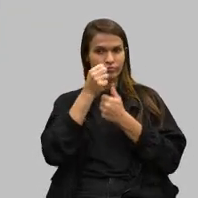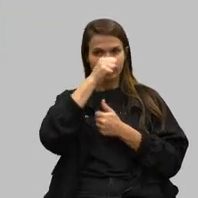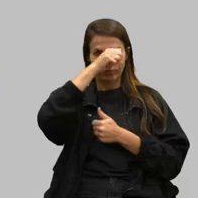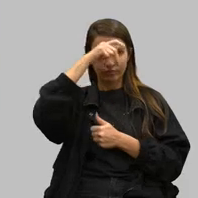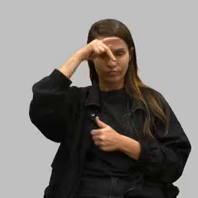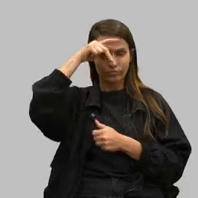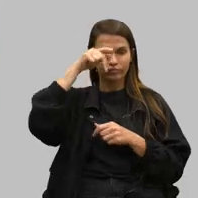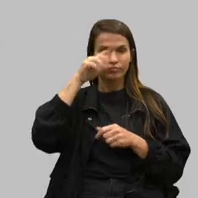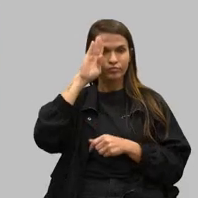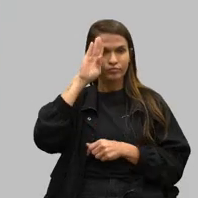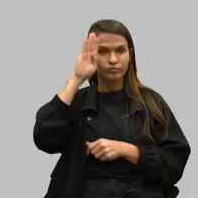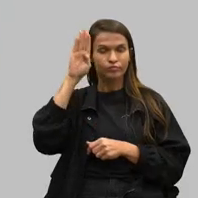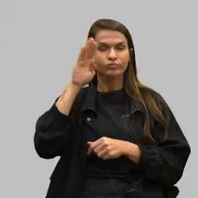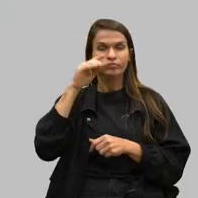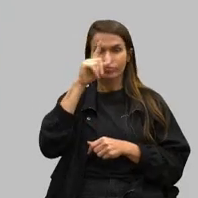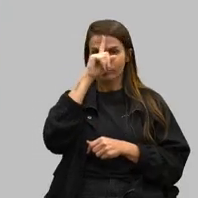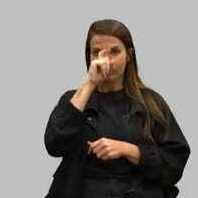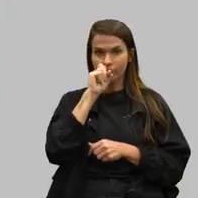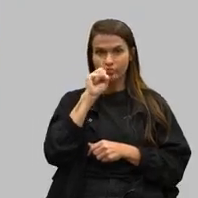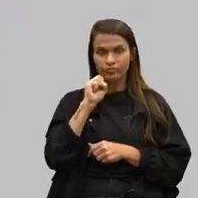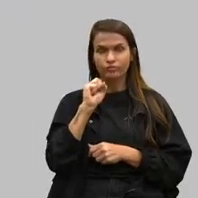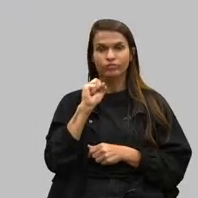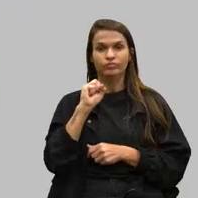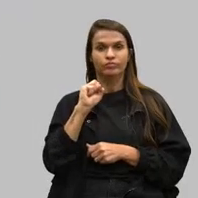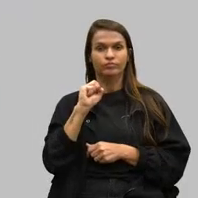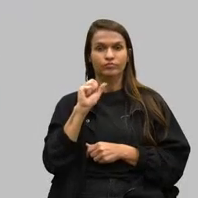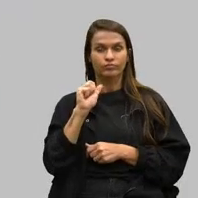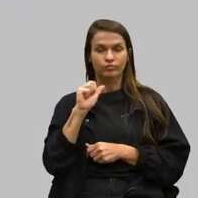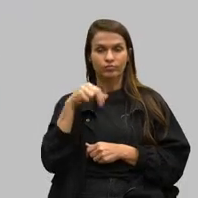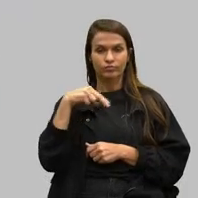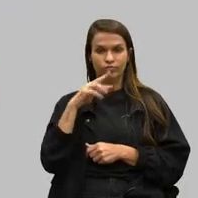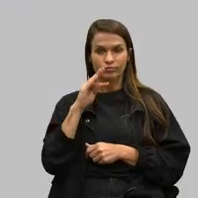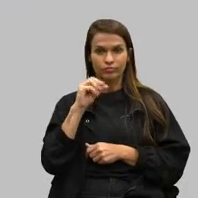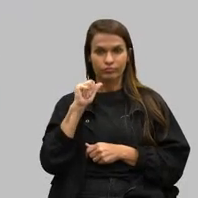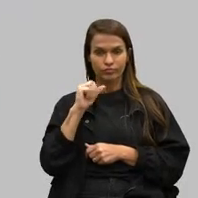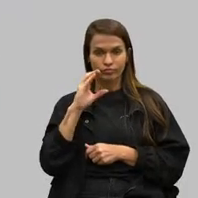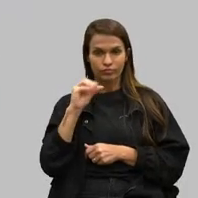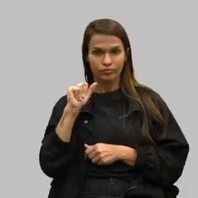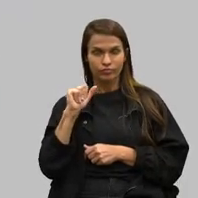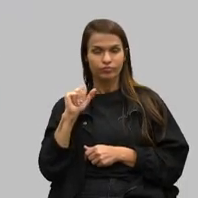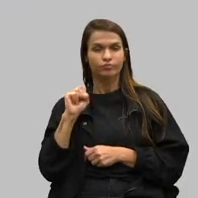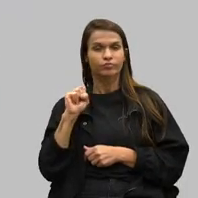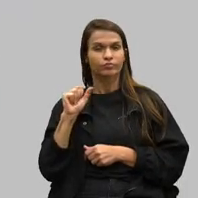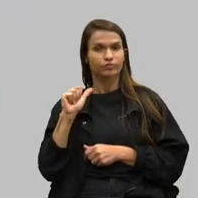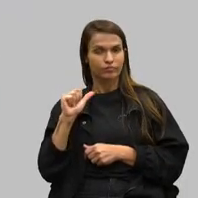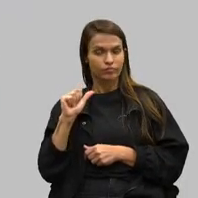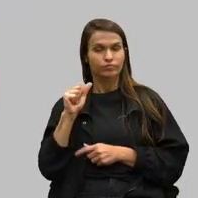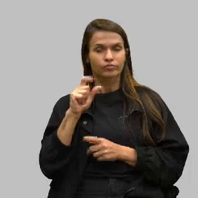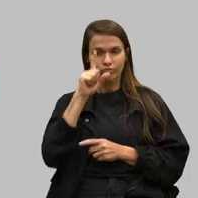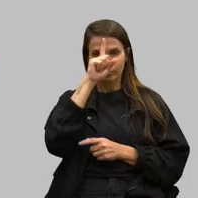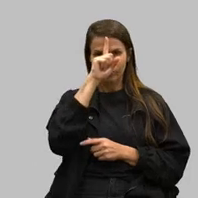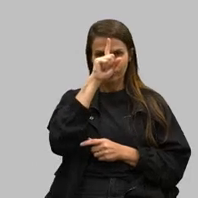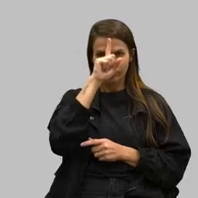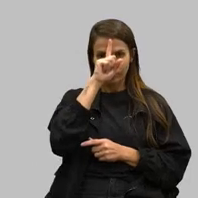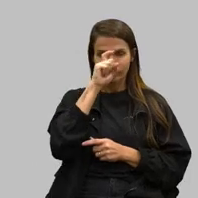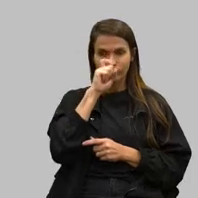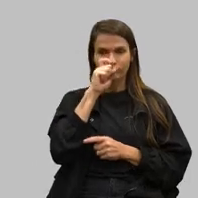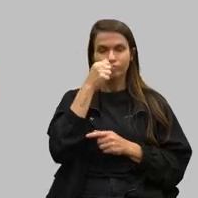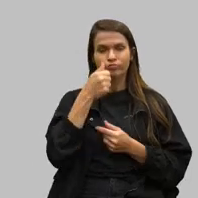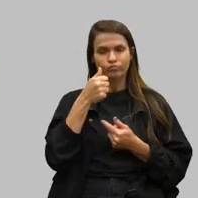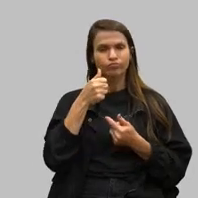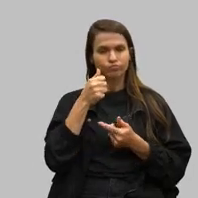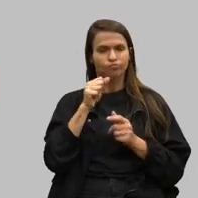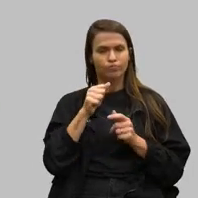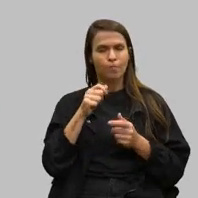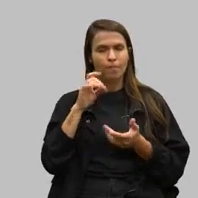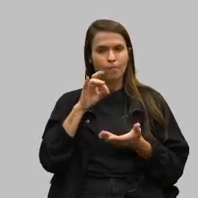principalmente da Santa Casa, com o Fernando Alvarenga, as prefeituras da região, hoje já é uma realidade e muitas vidas sendo salvas e